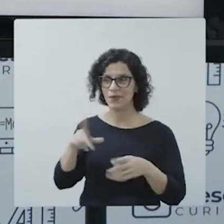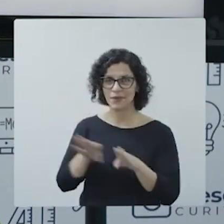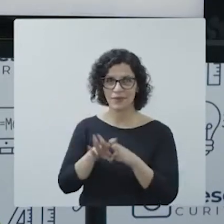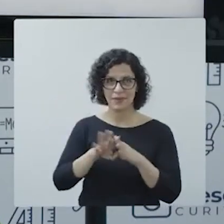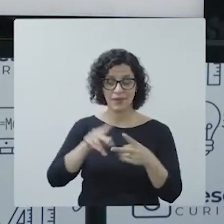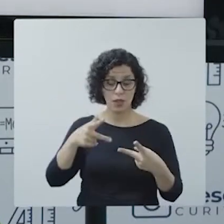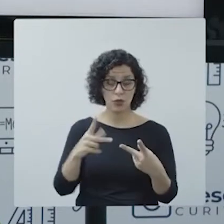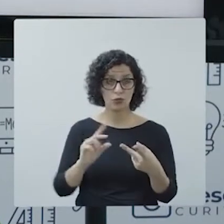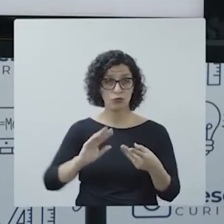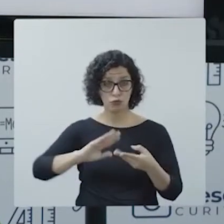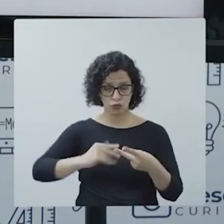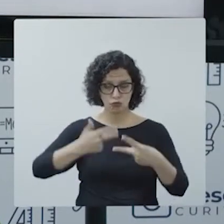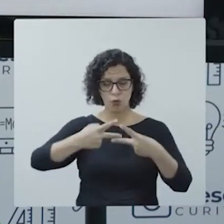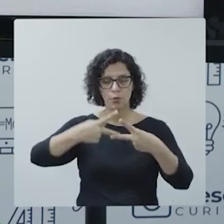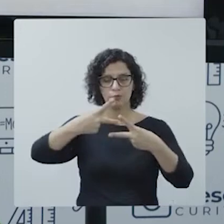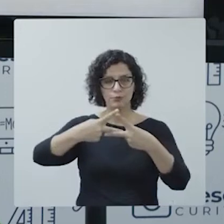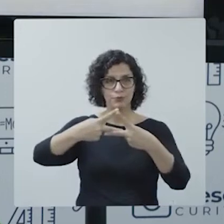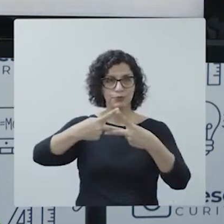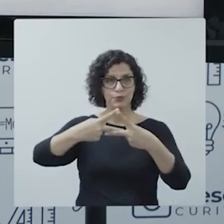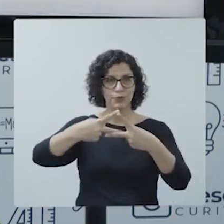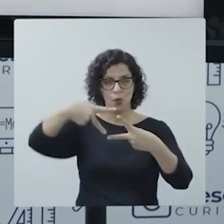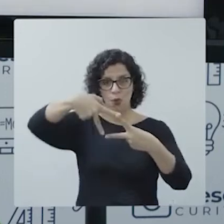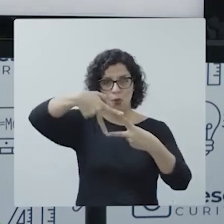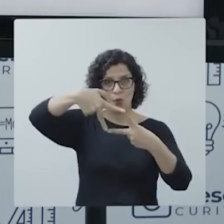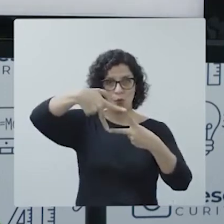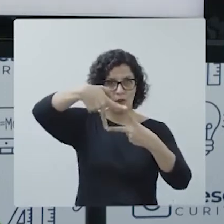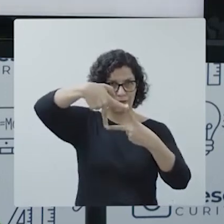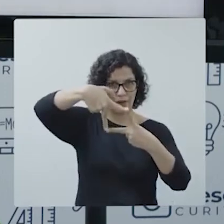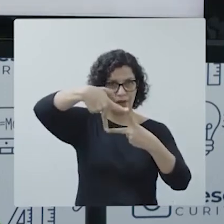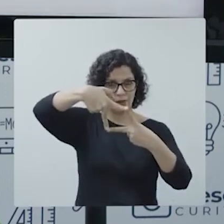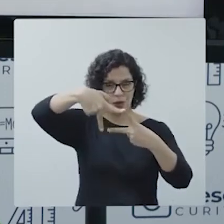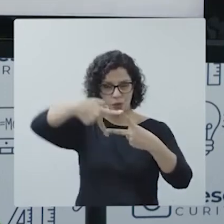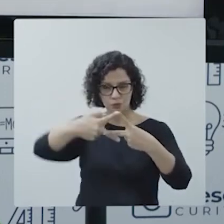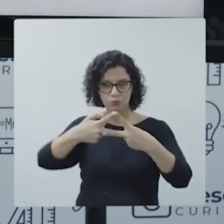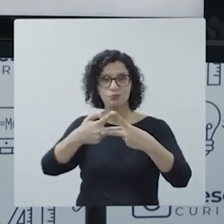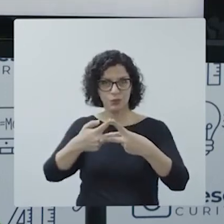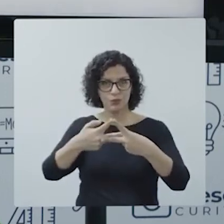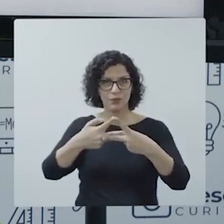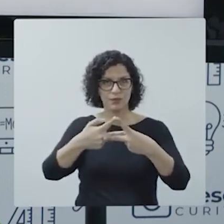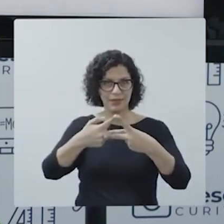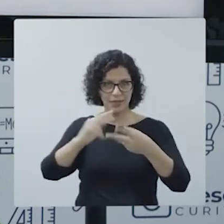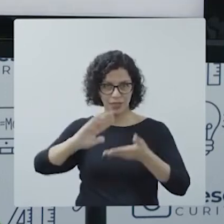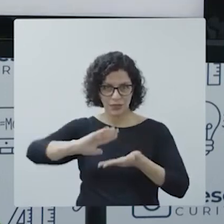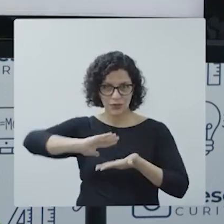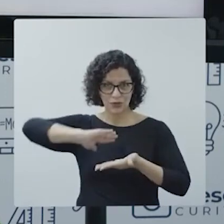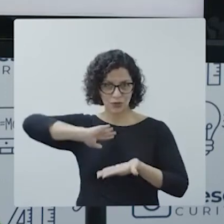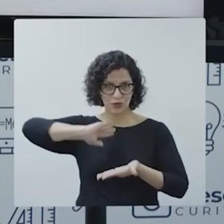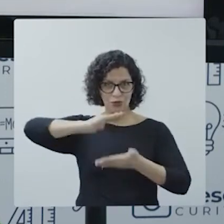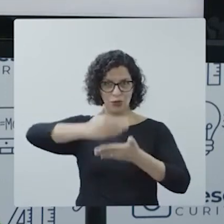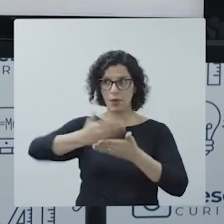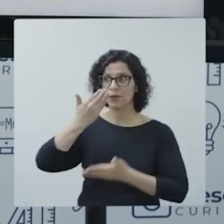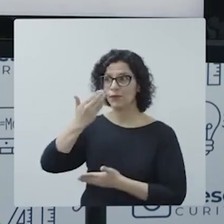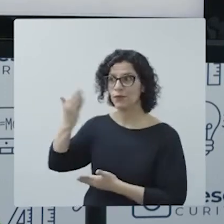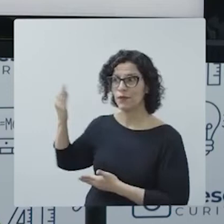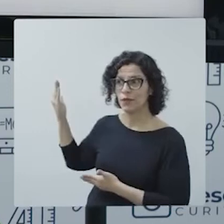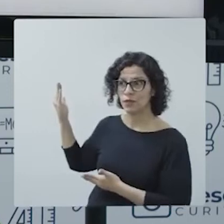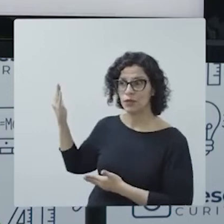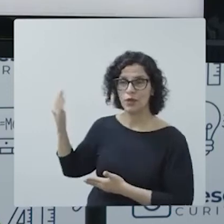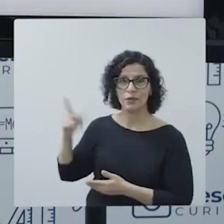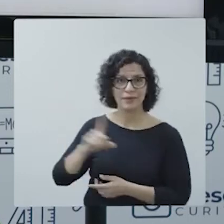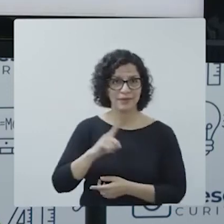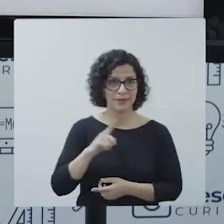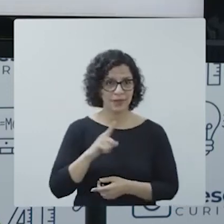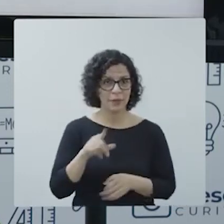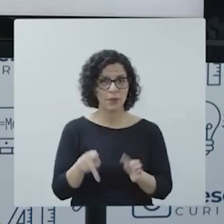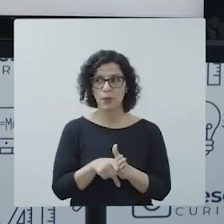triângulo também, certo? Temos assim. Agora você vai pegar essa extremidade, essa ponta aqui